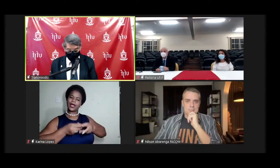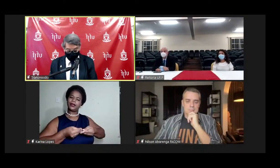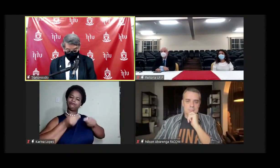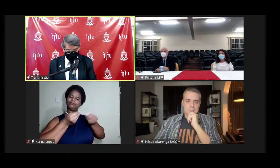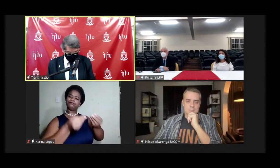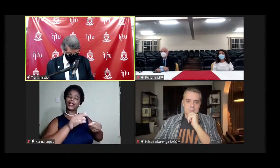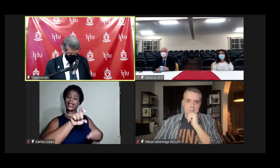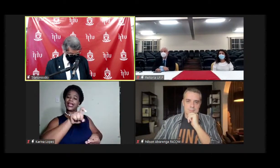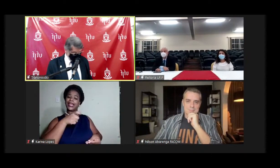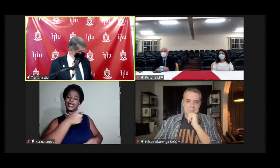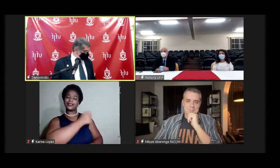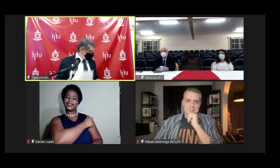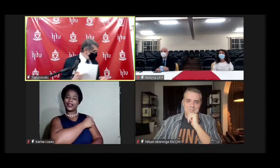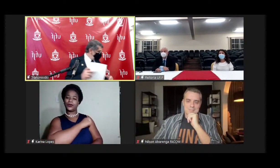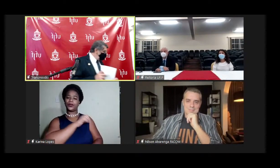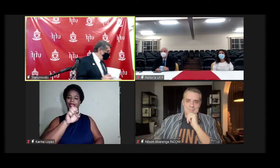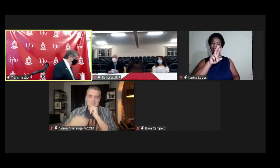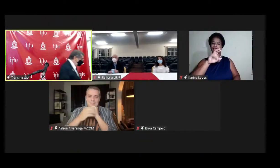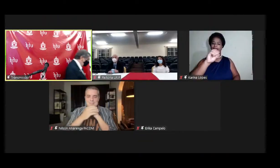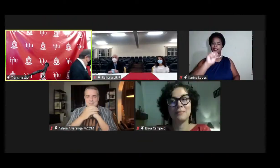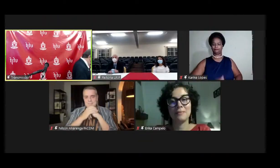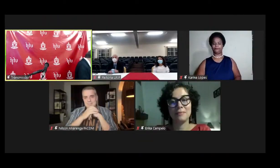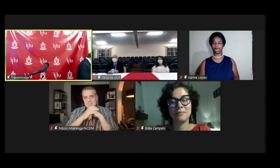Érica Campelo.